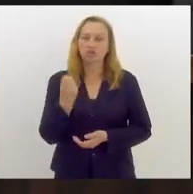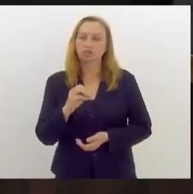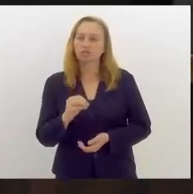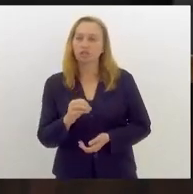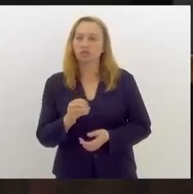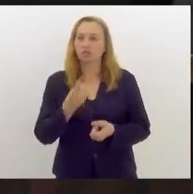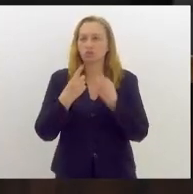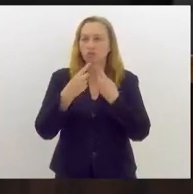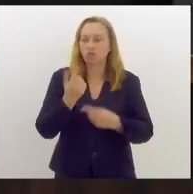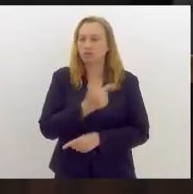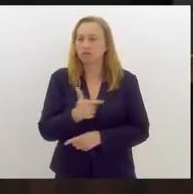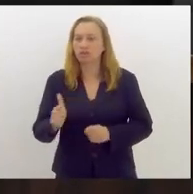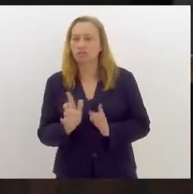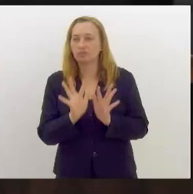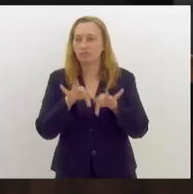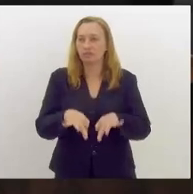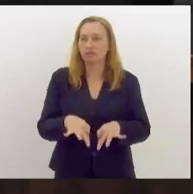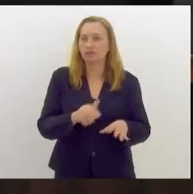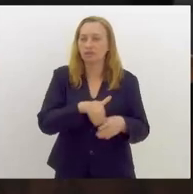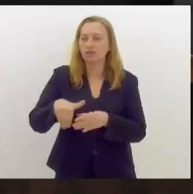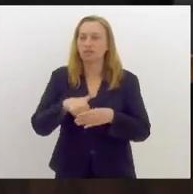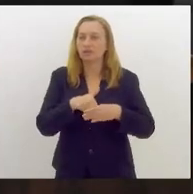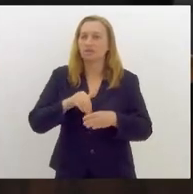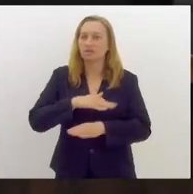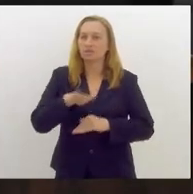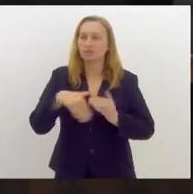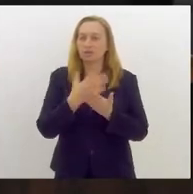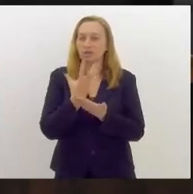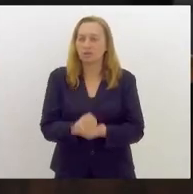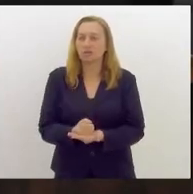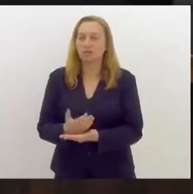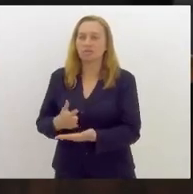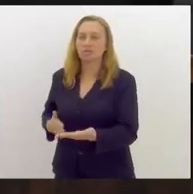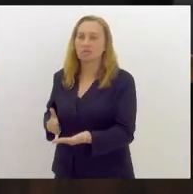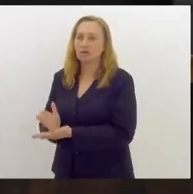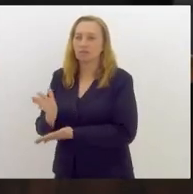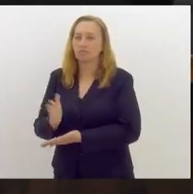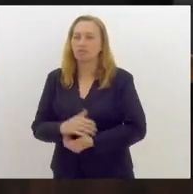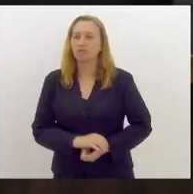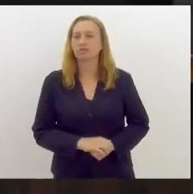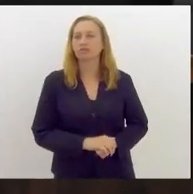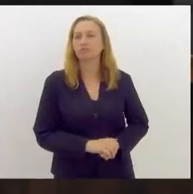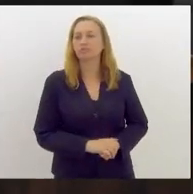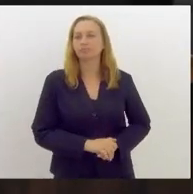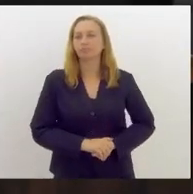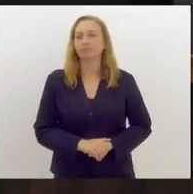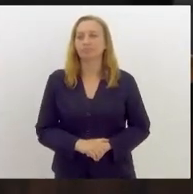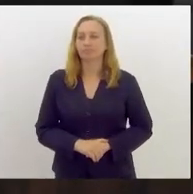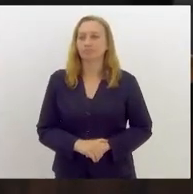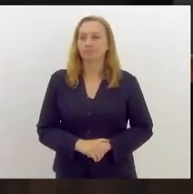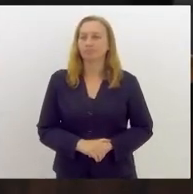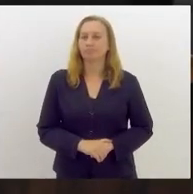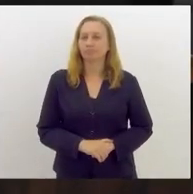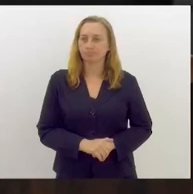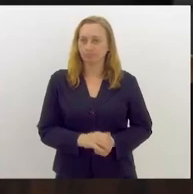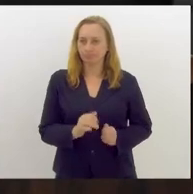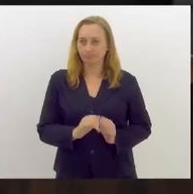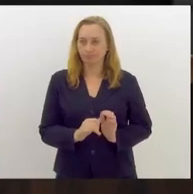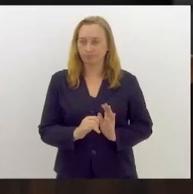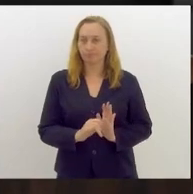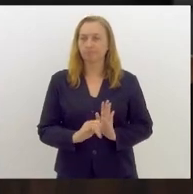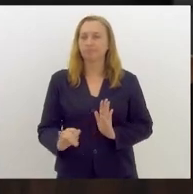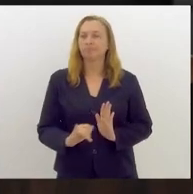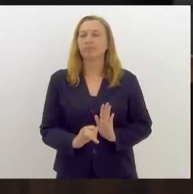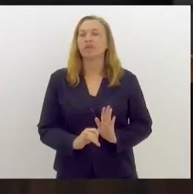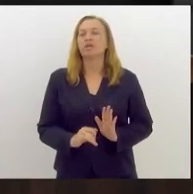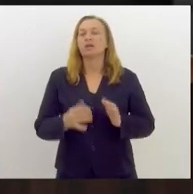em discussão tá vendo que terem discutir encerrada discussão e votação os senhores que a própria Vanessa Como estão aprovado vai à promulgação